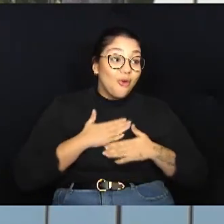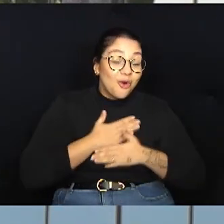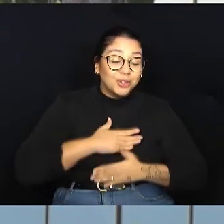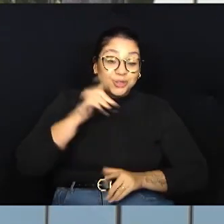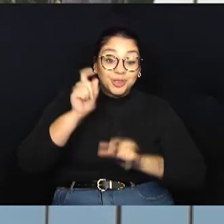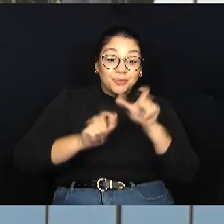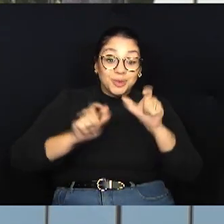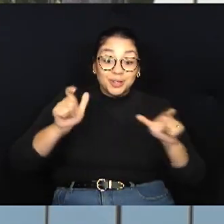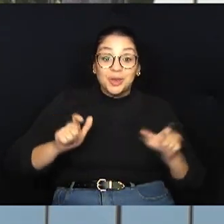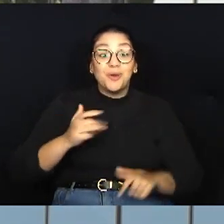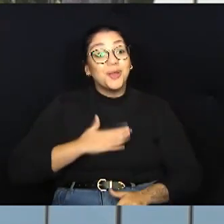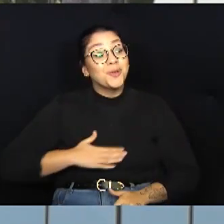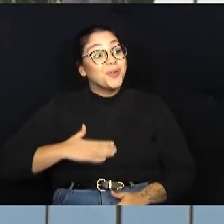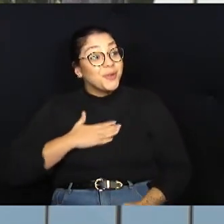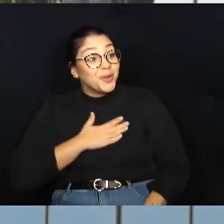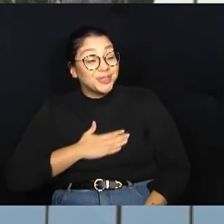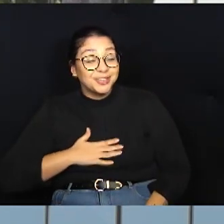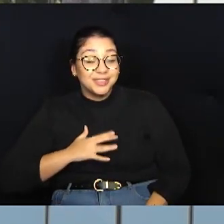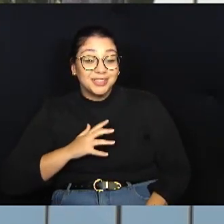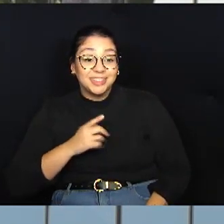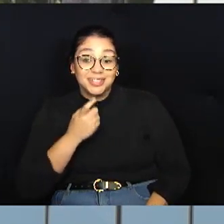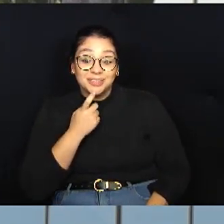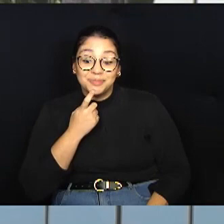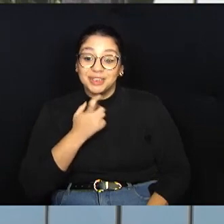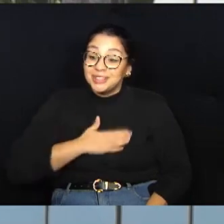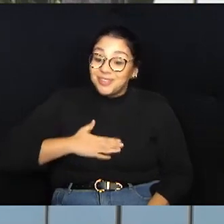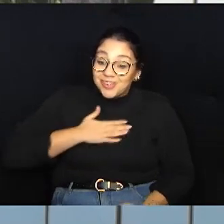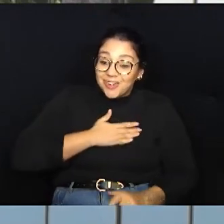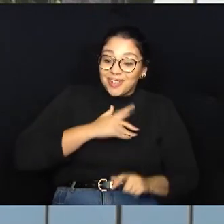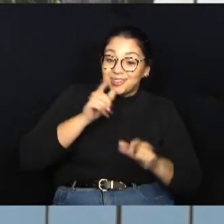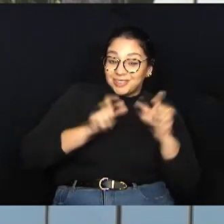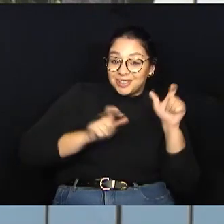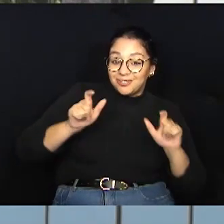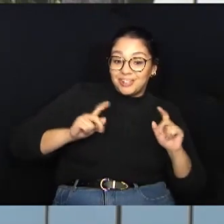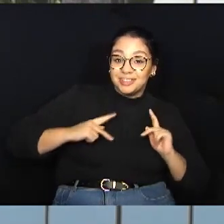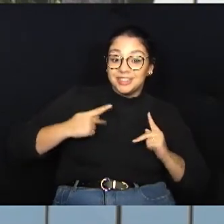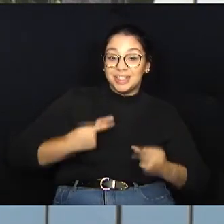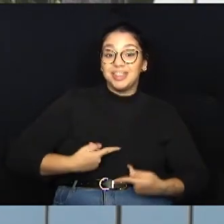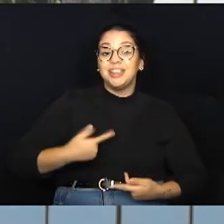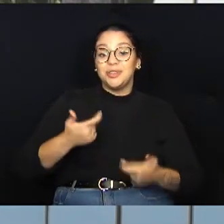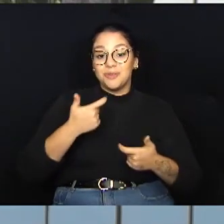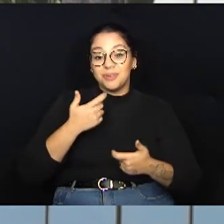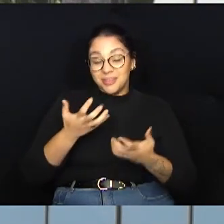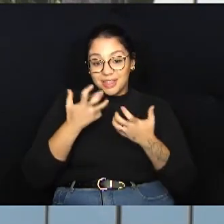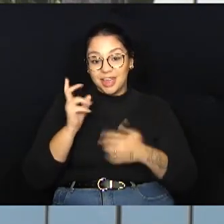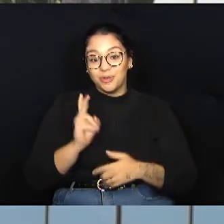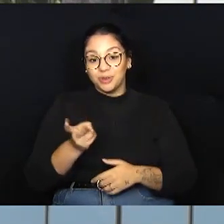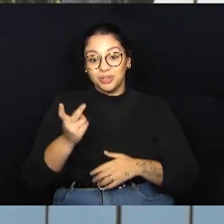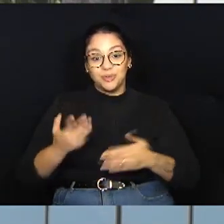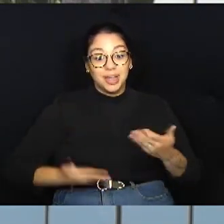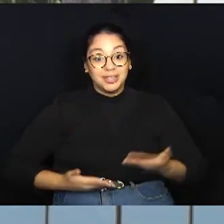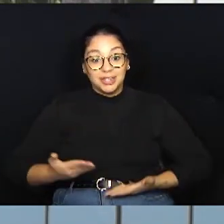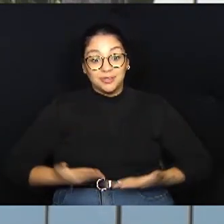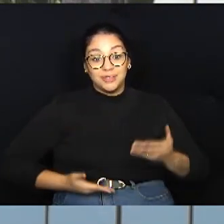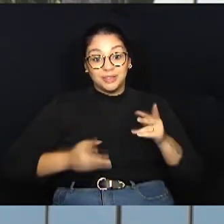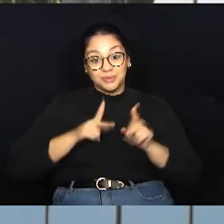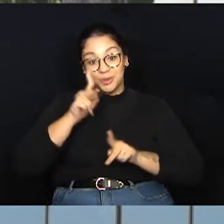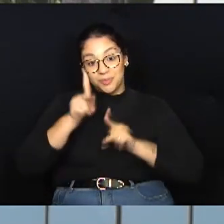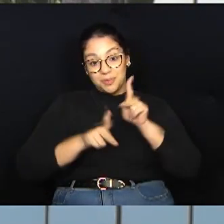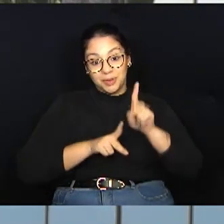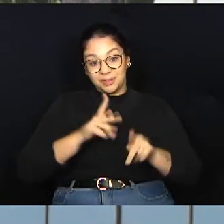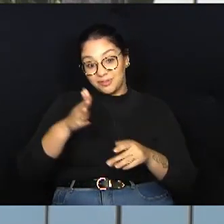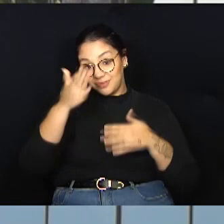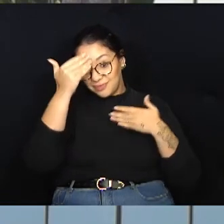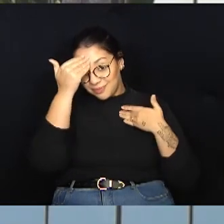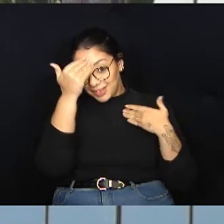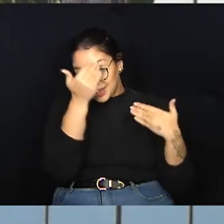gosto de Campinas, eu gosto das pessoas e eu quero continuar a serviço da nossa população. Muitíssimo obrigado